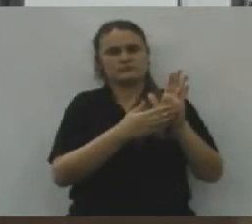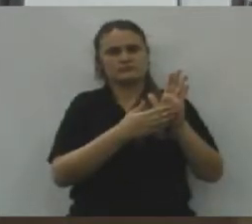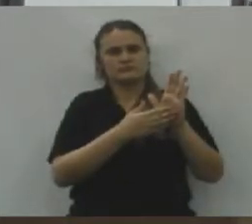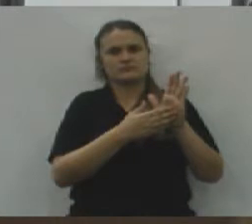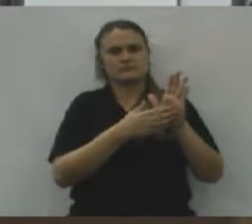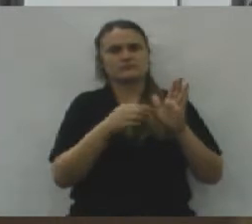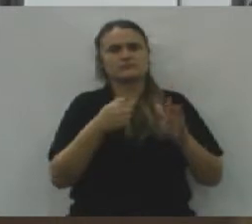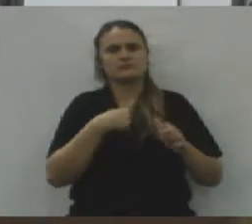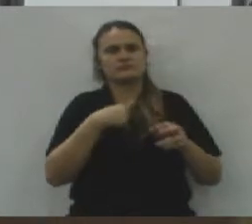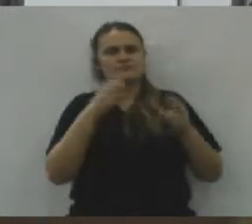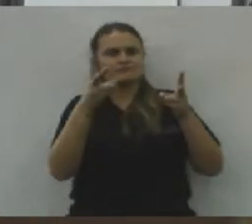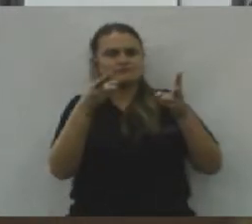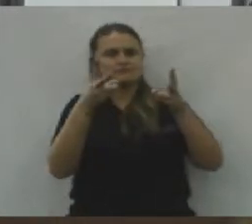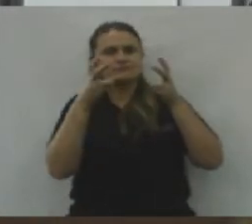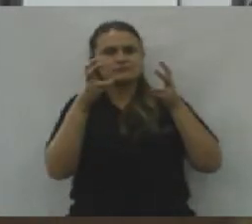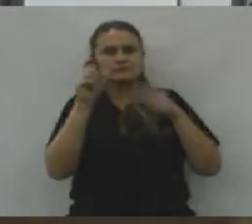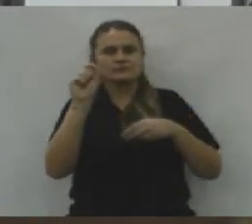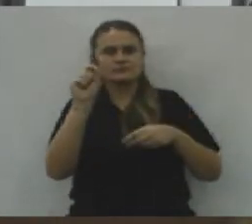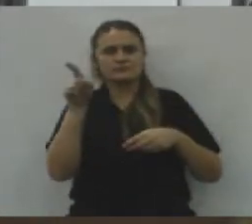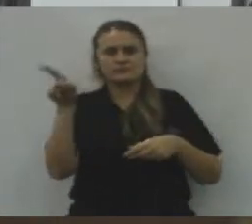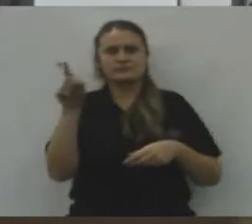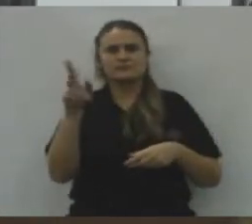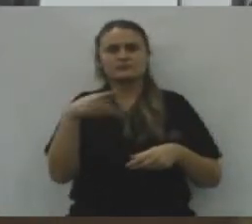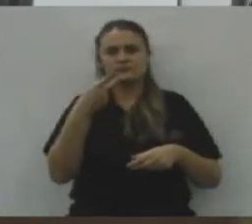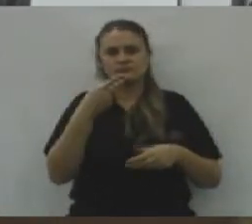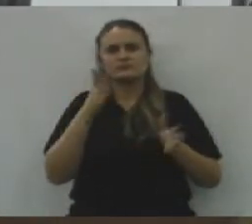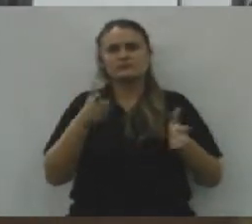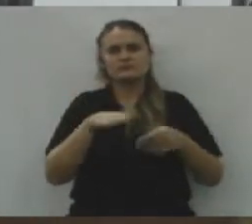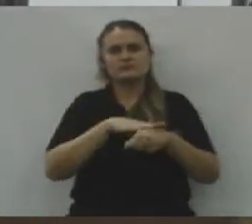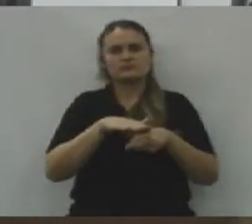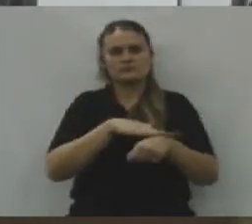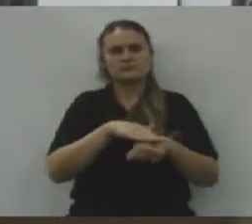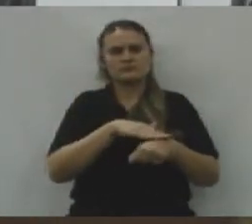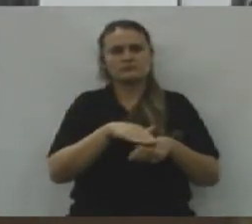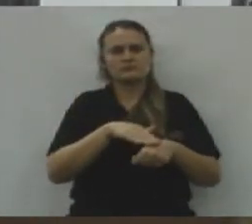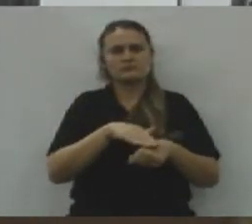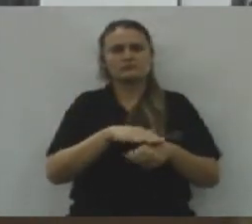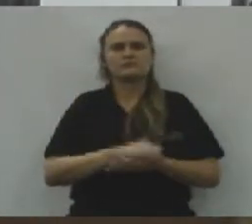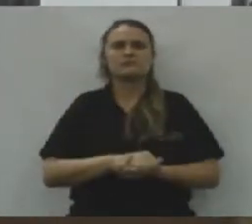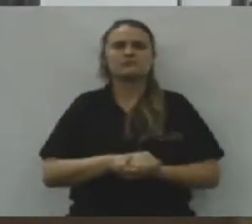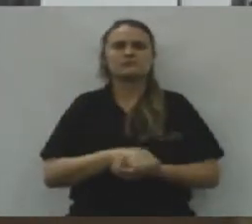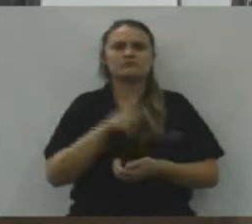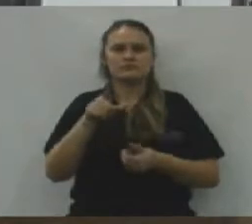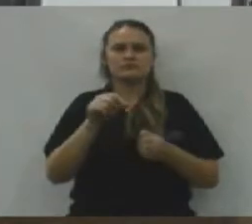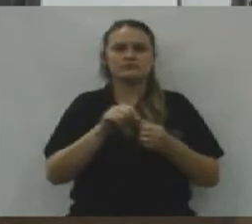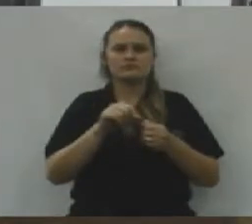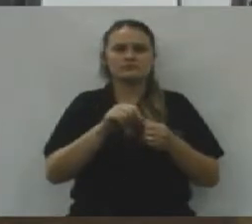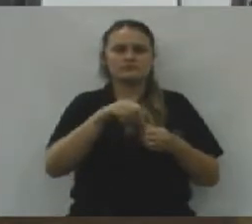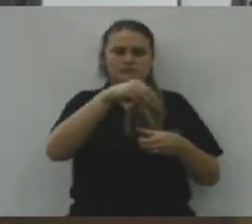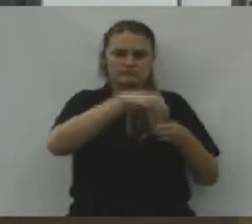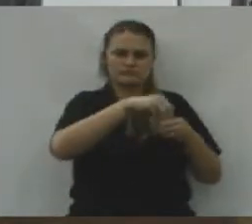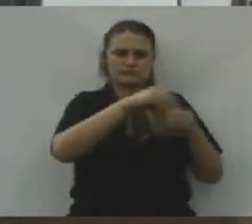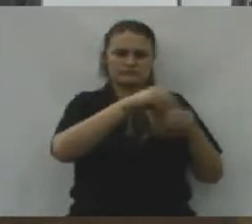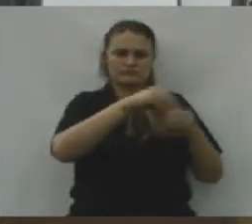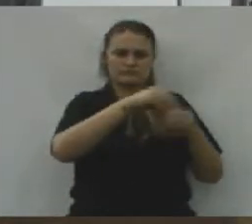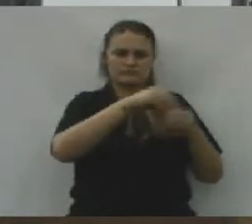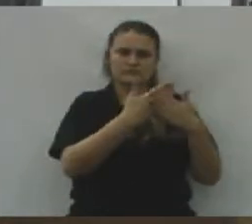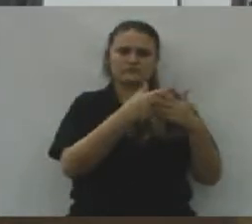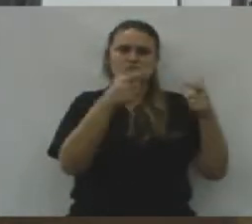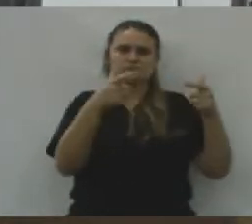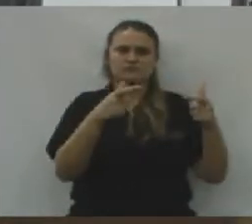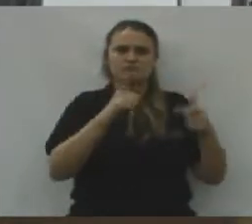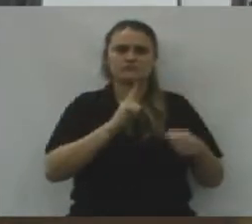que eu observei que você colocou, já conversei com você sobre isso, que você colocou nos CMEs e nas escolas onde